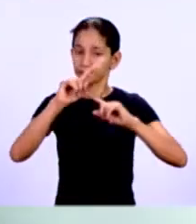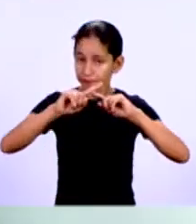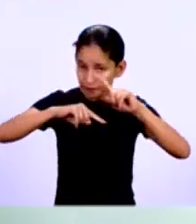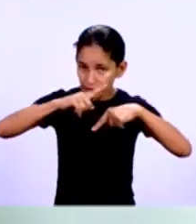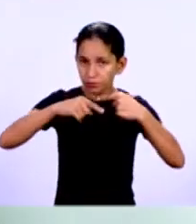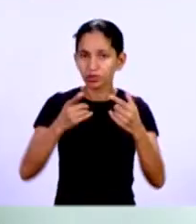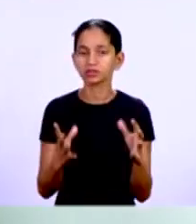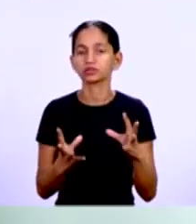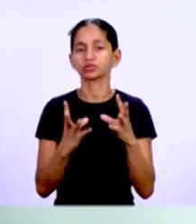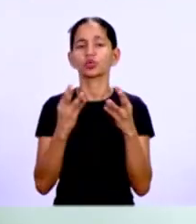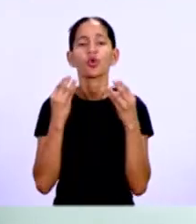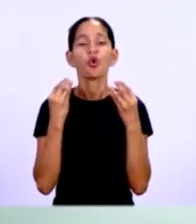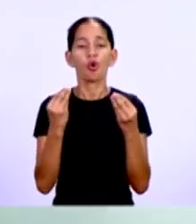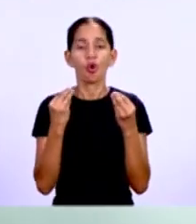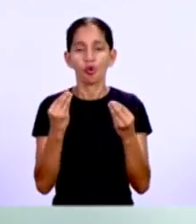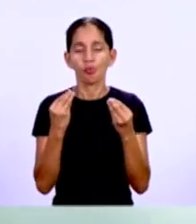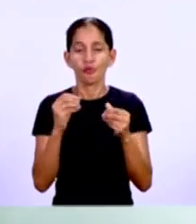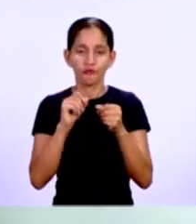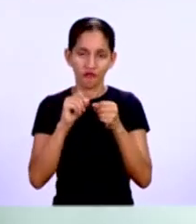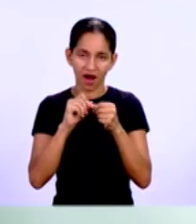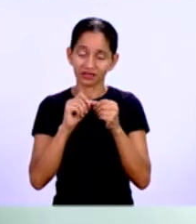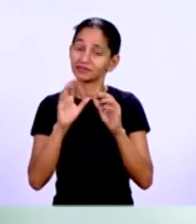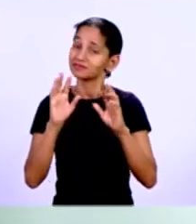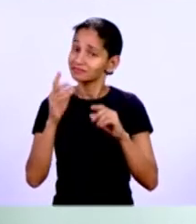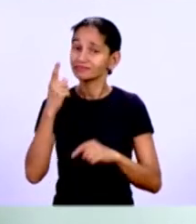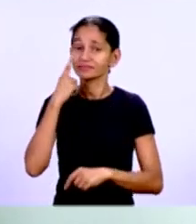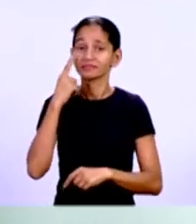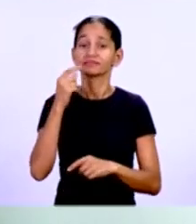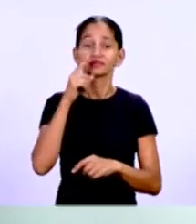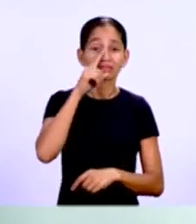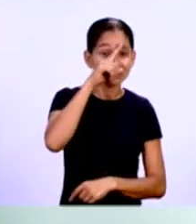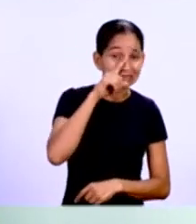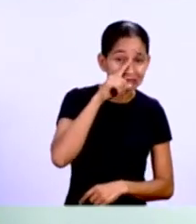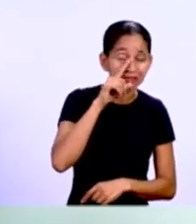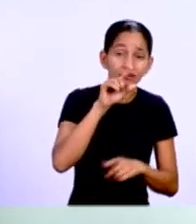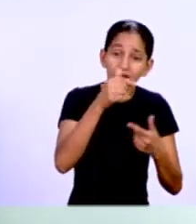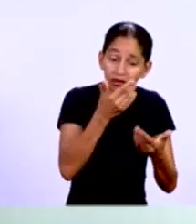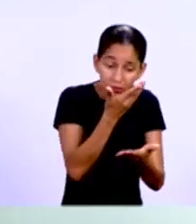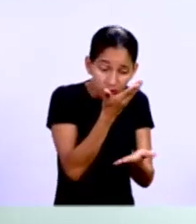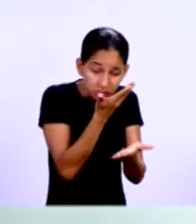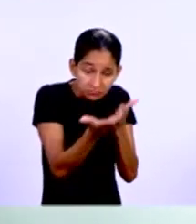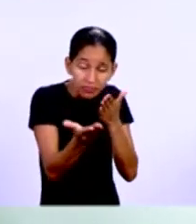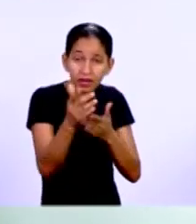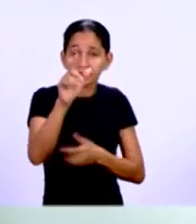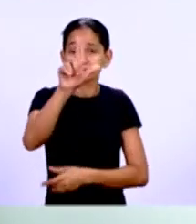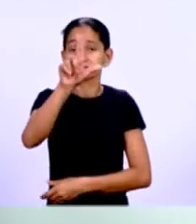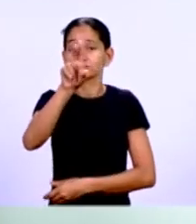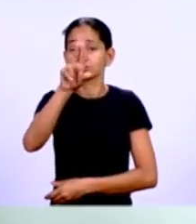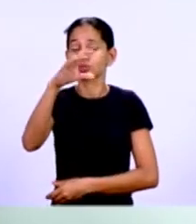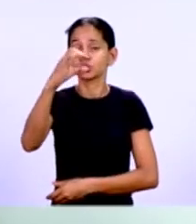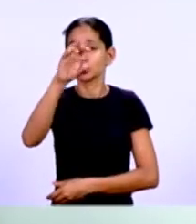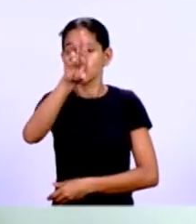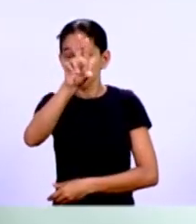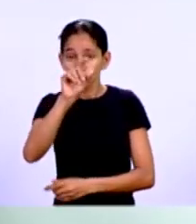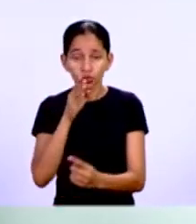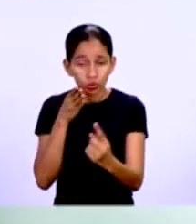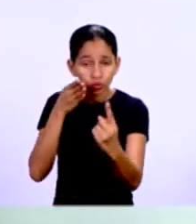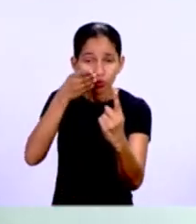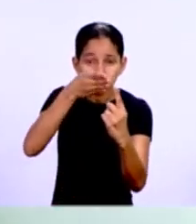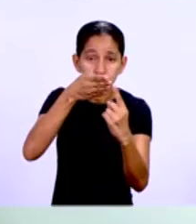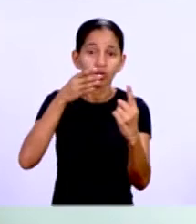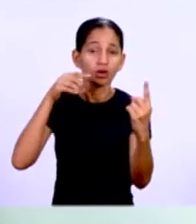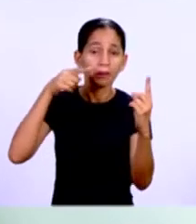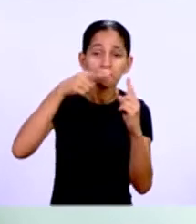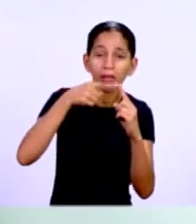risco. A gente deve gerir o risco porque o risco é uma ameaça para o objetivo da empresa, que é chegar ao lucro. Então você